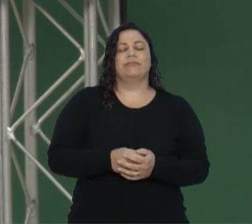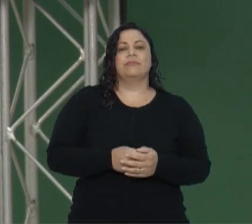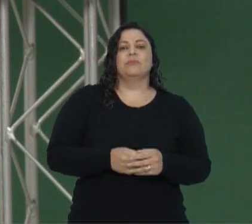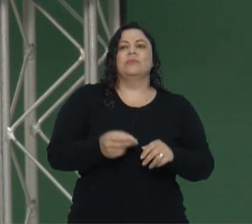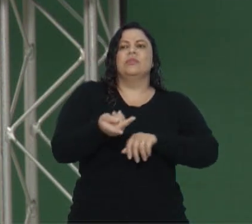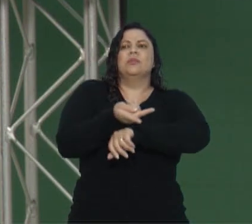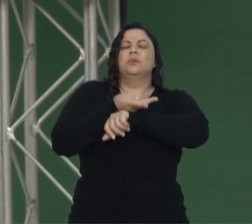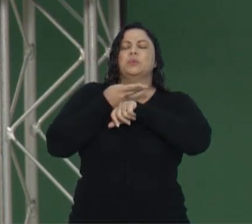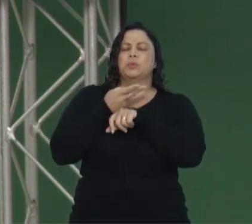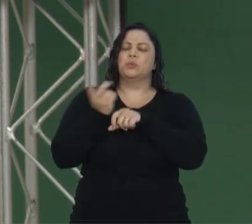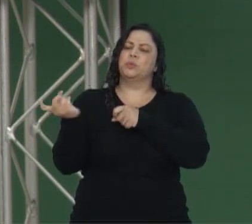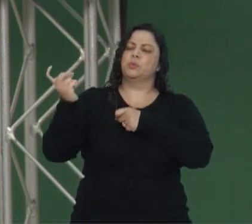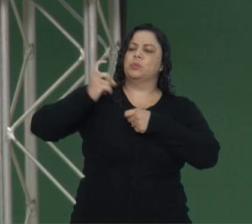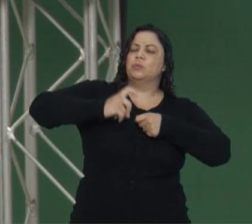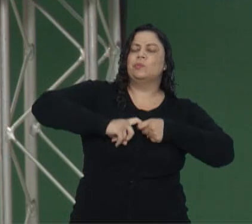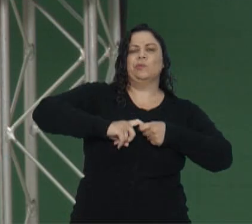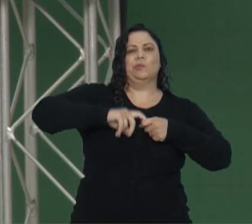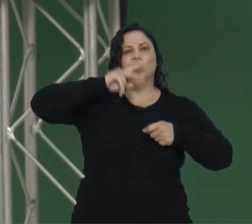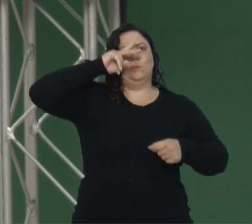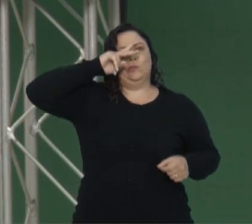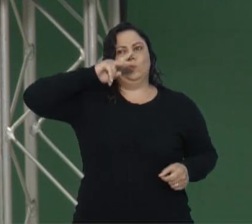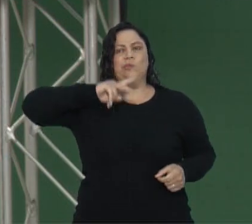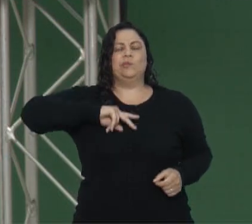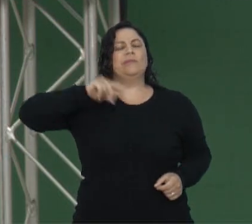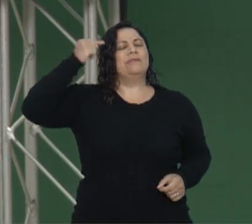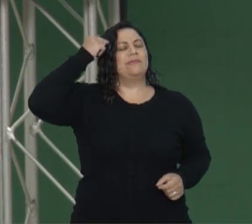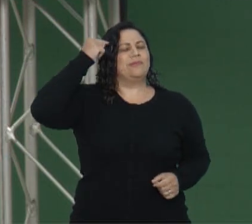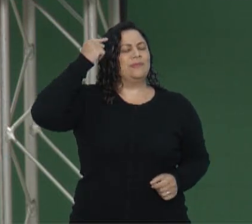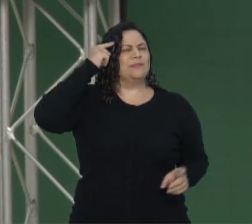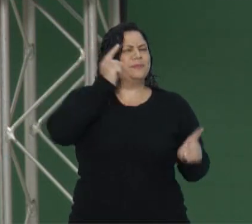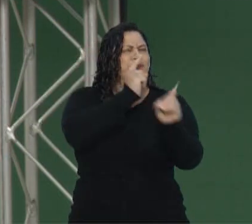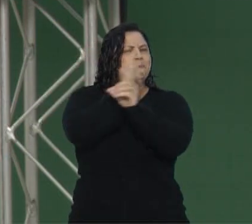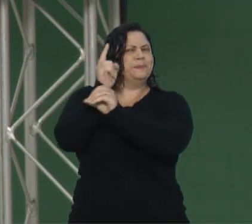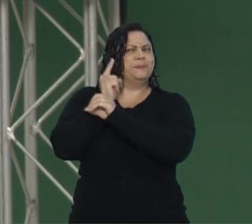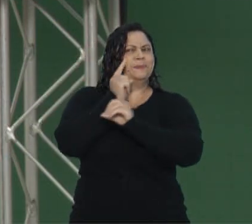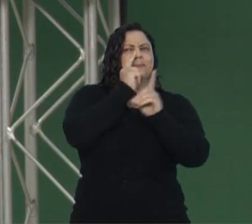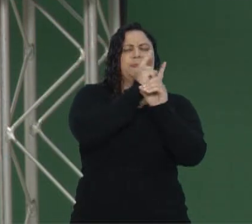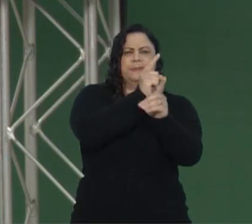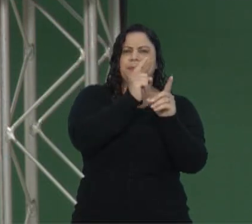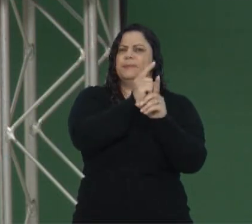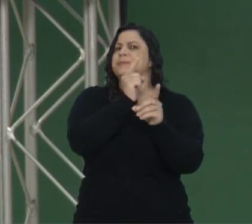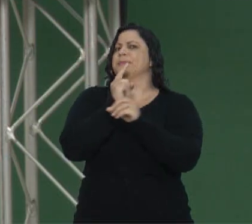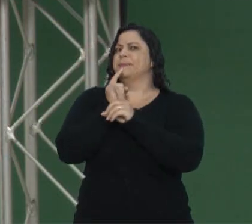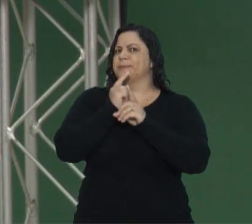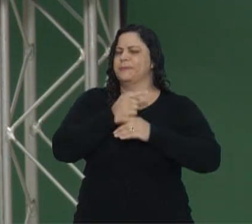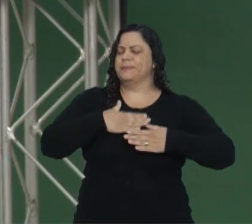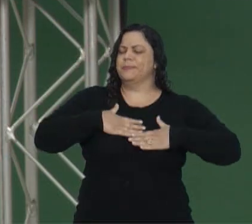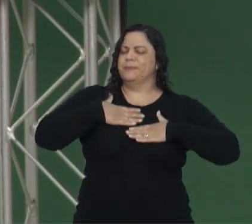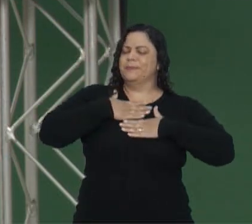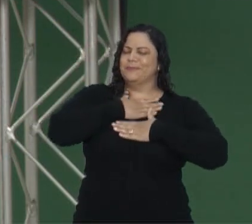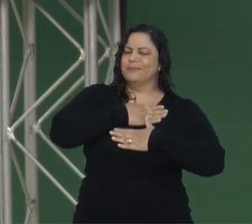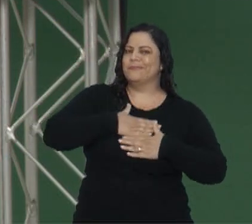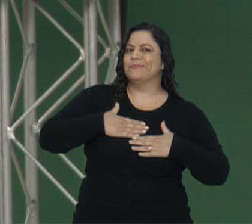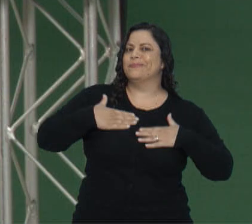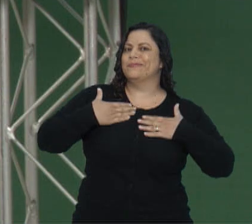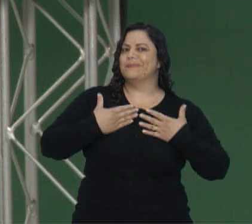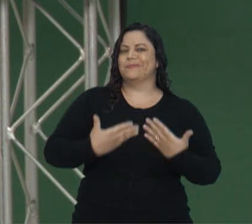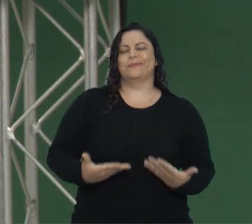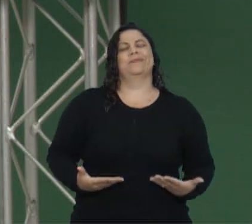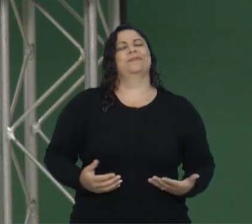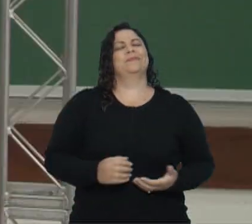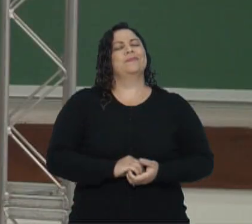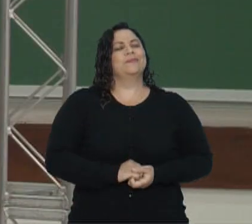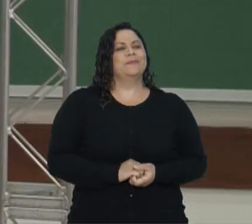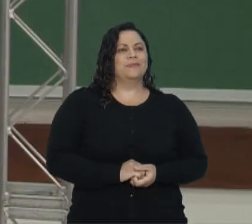Voltar para si e se pensar para a gente poder encontrar o nosso lugar e aí se sentir confortável, se sentir bem engajado aí na